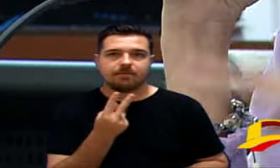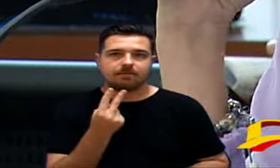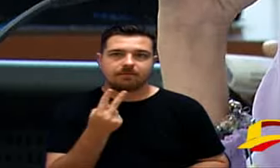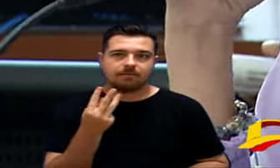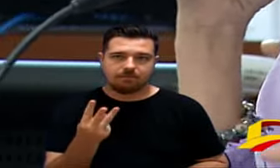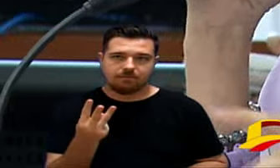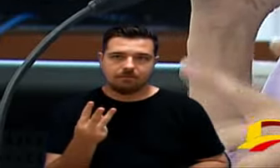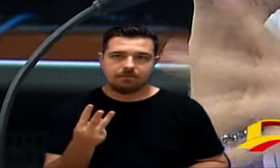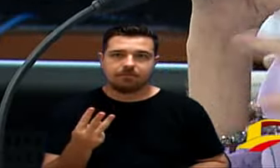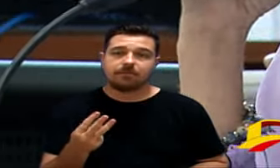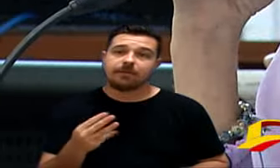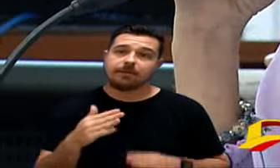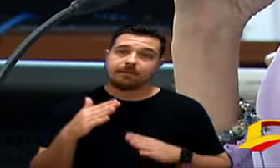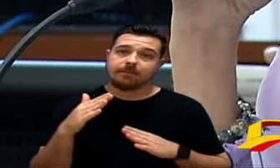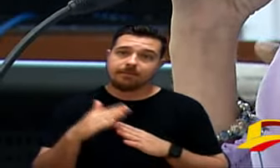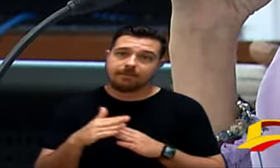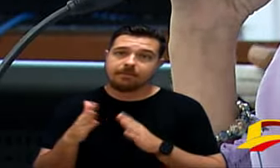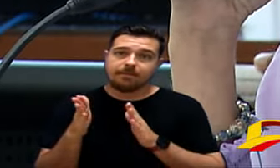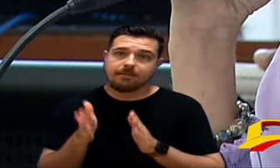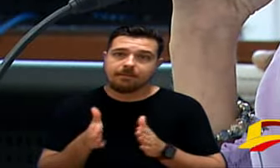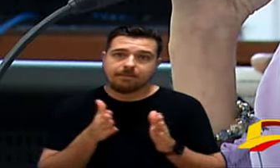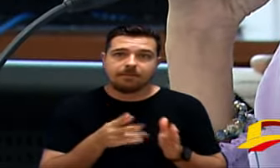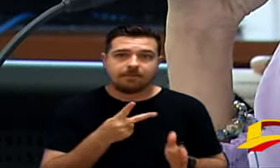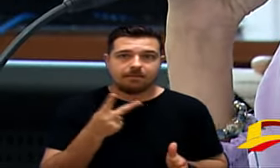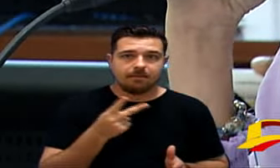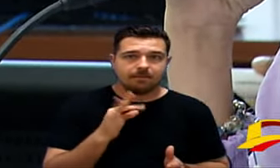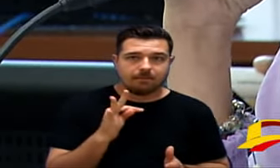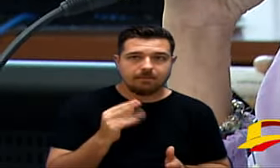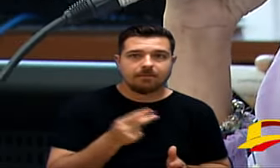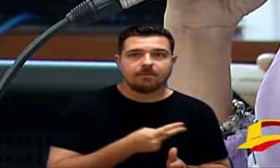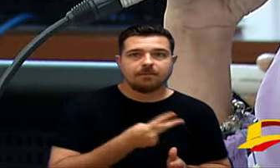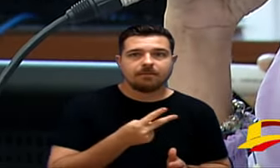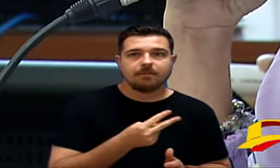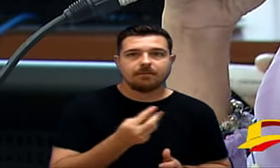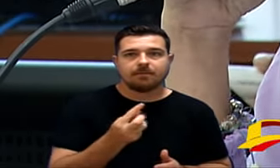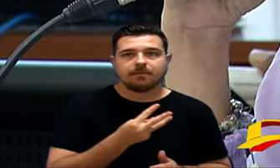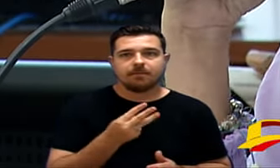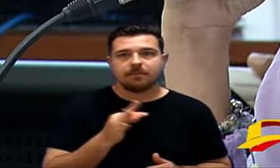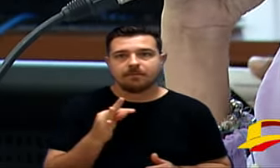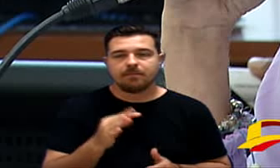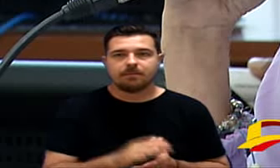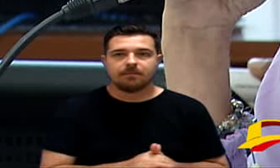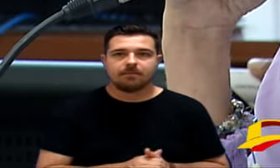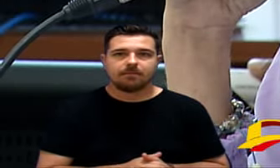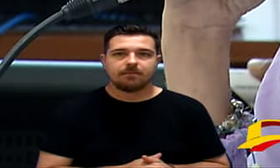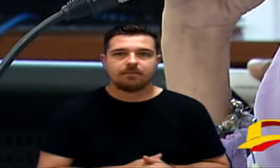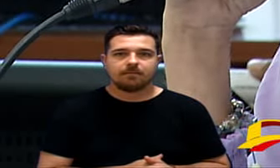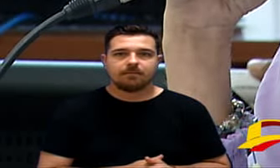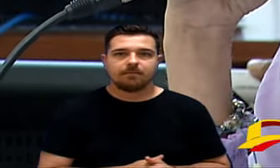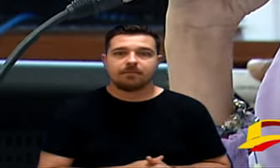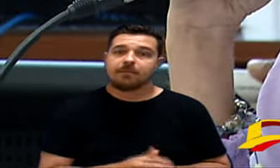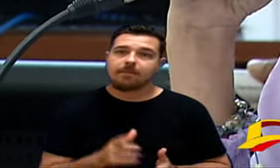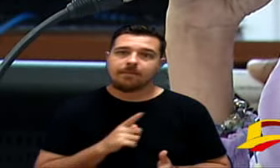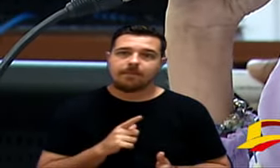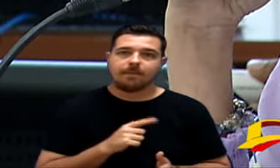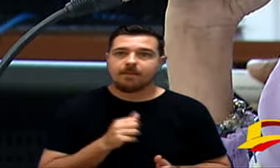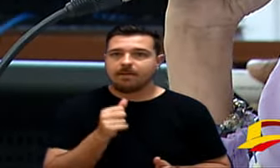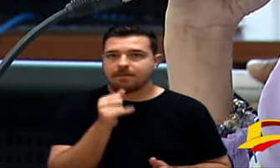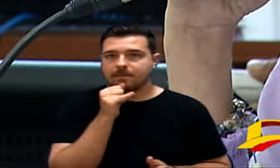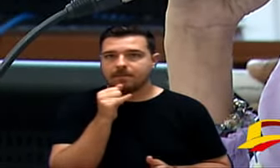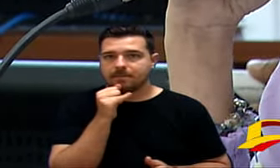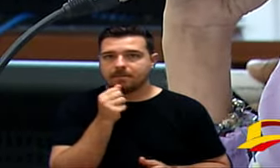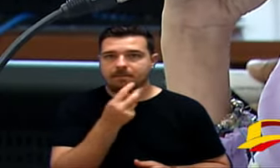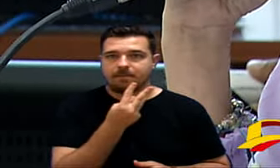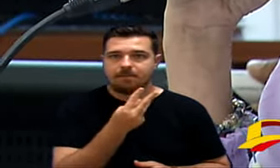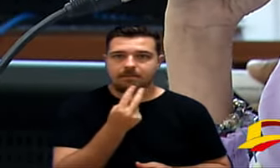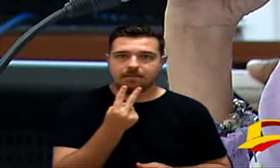e tem os turnos né Tem excelência só fazer a observação 323 é o contingente de folha daí você coloca férias